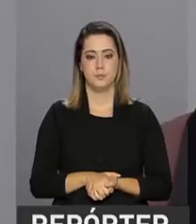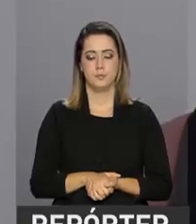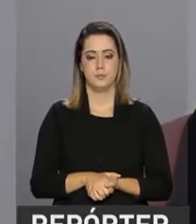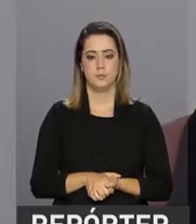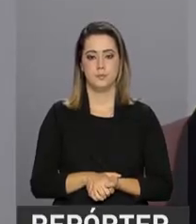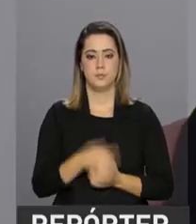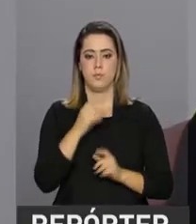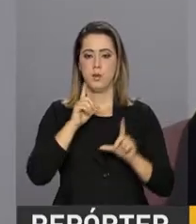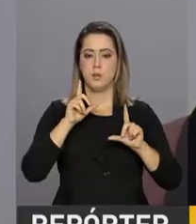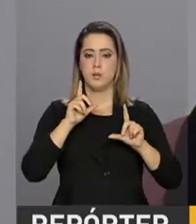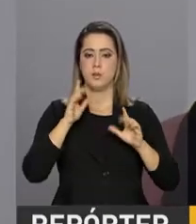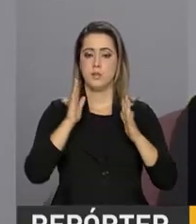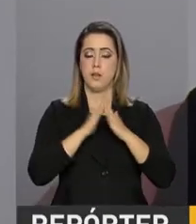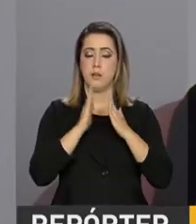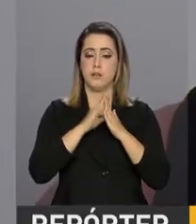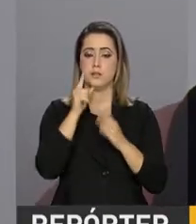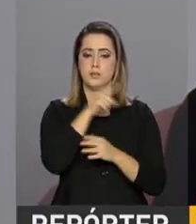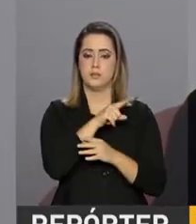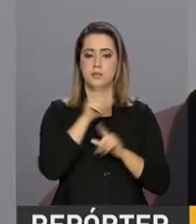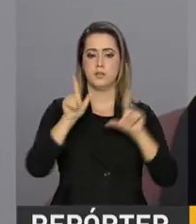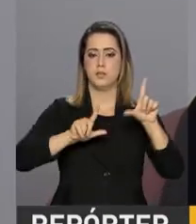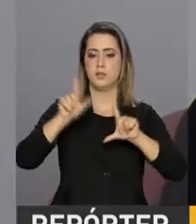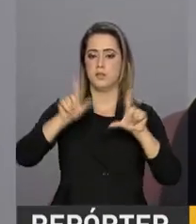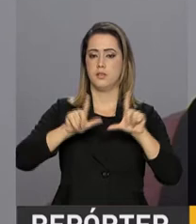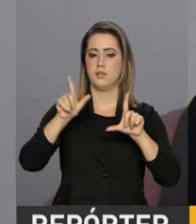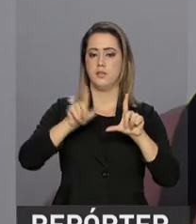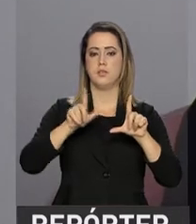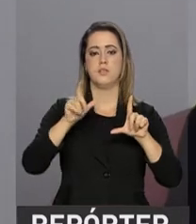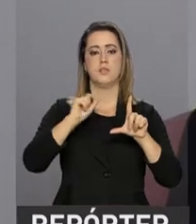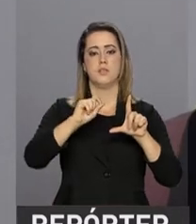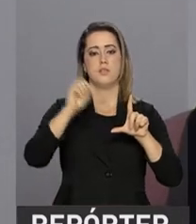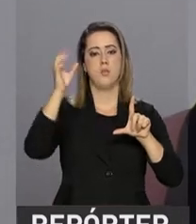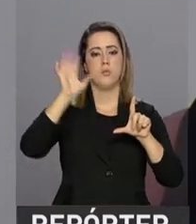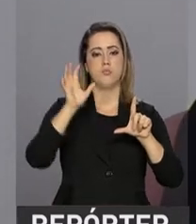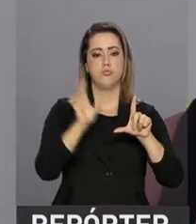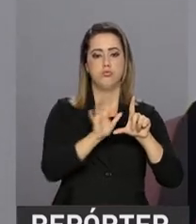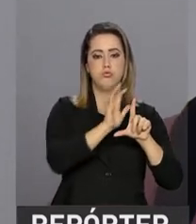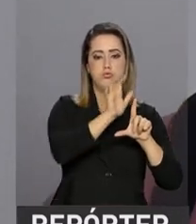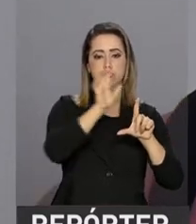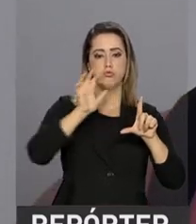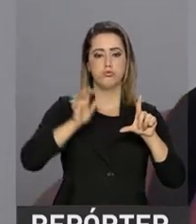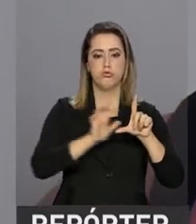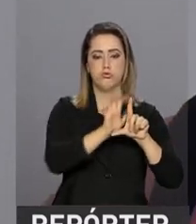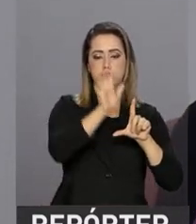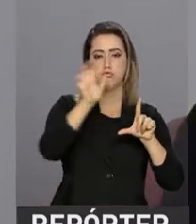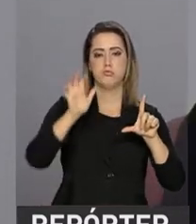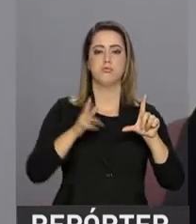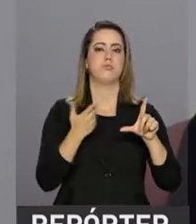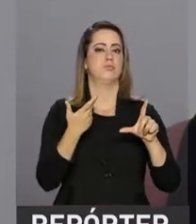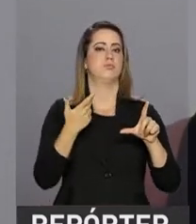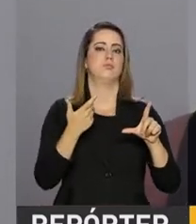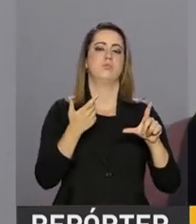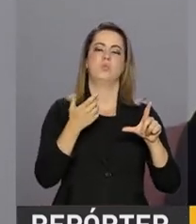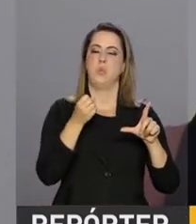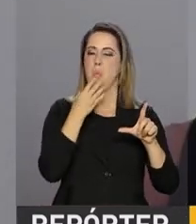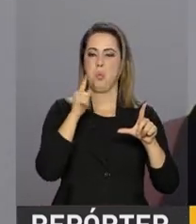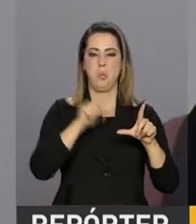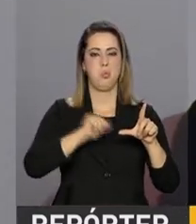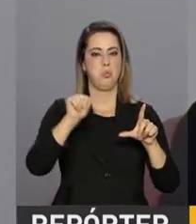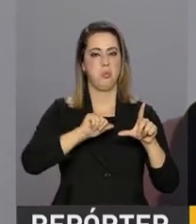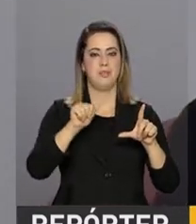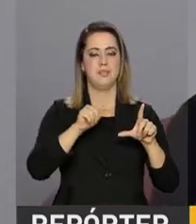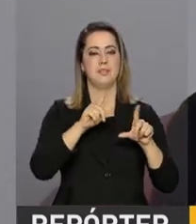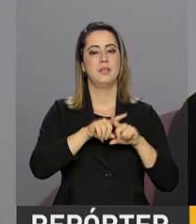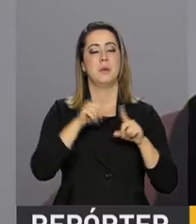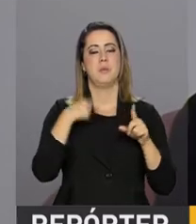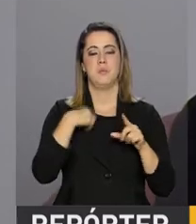Na casa de Almir, a televisão está assim. Tá com chuvisquinho ainda. Tá chovendo ainda. Apesar de estar um sol lá